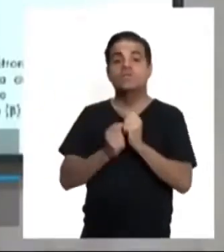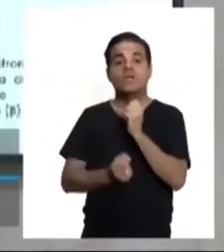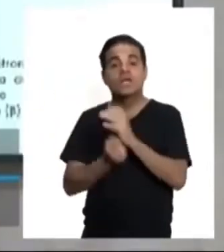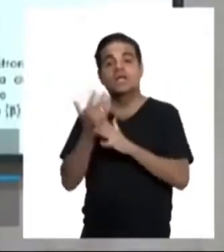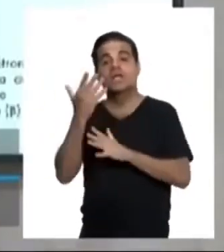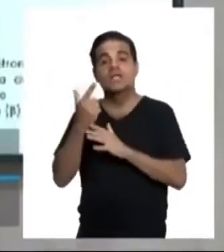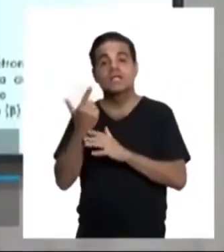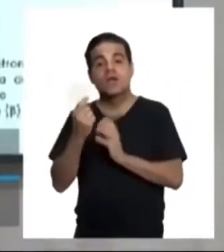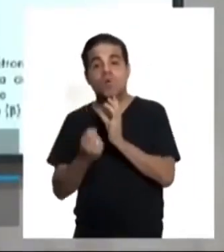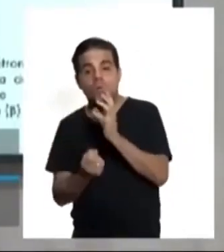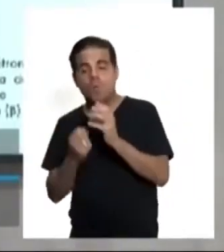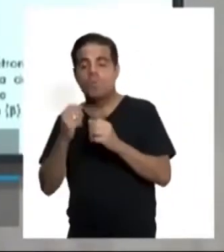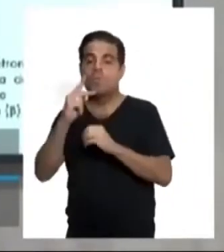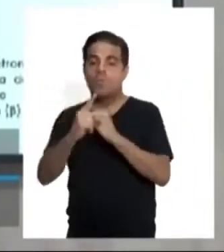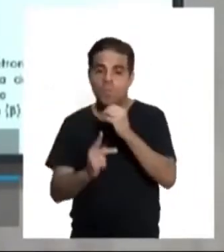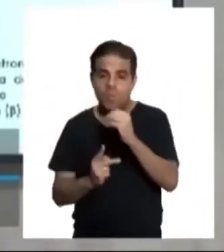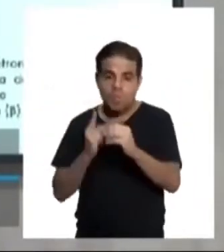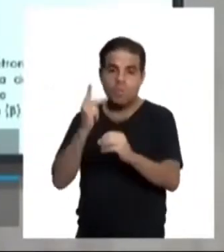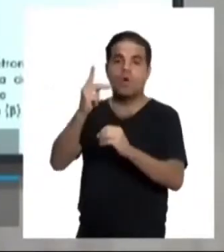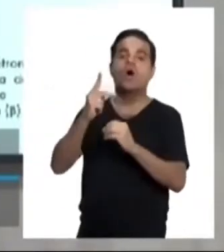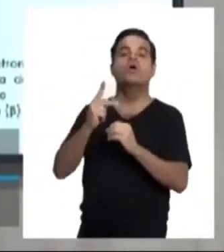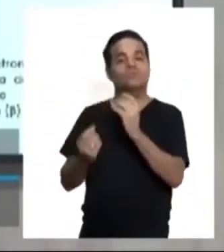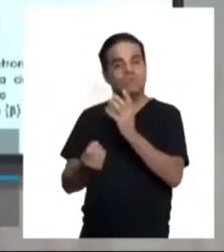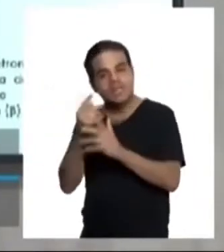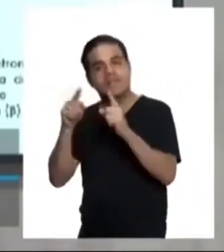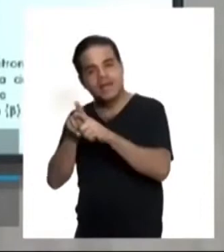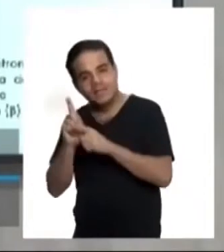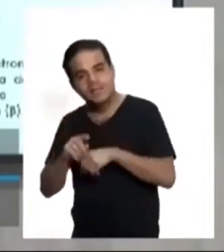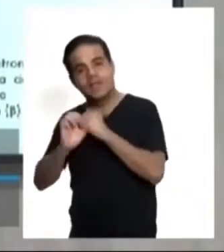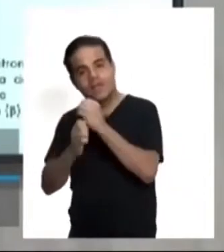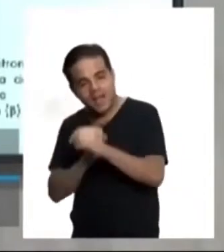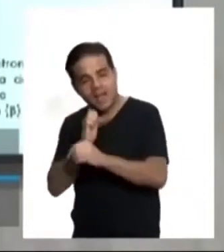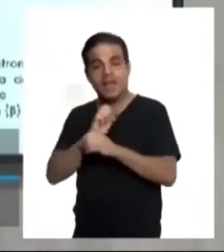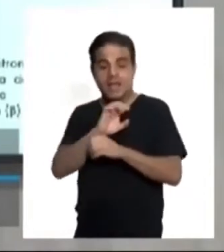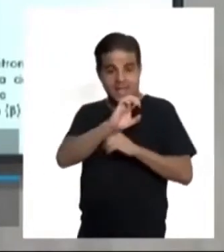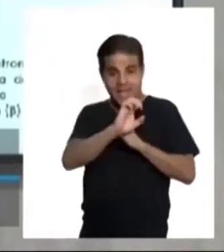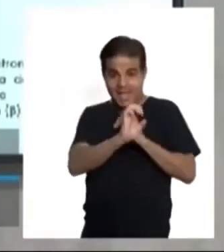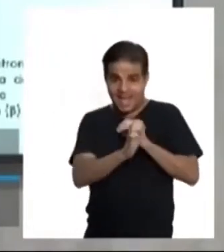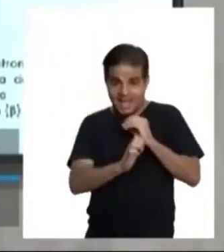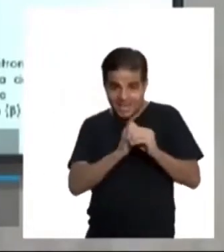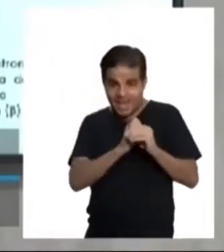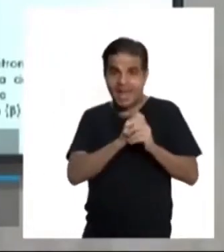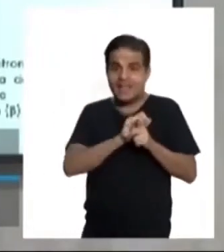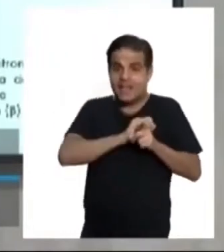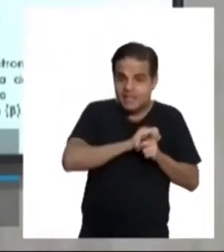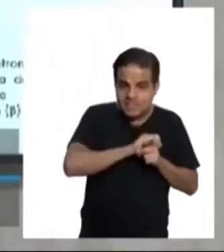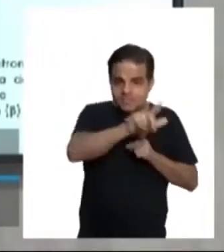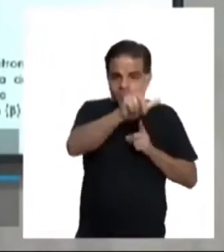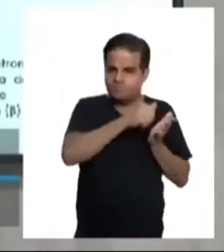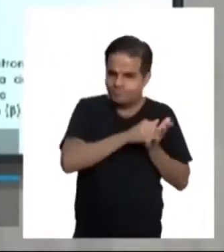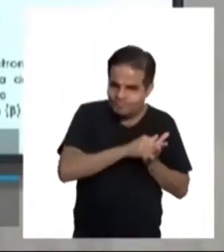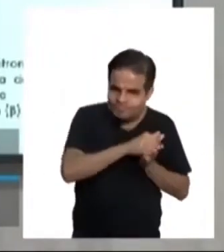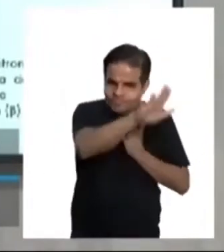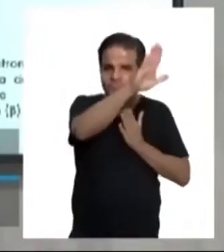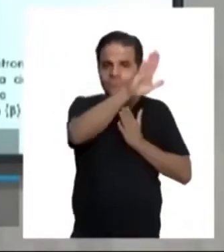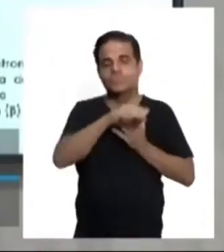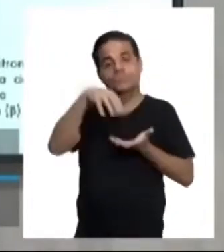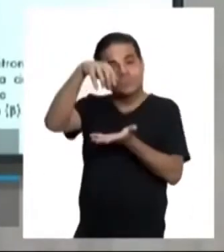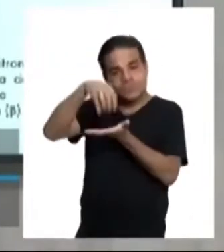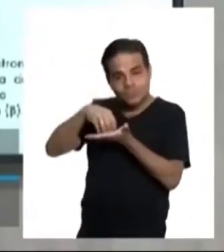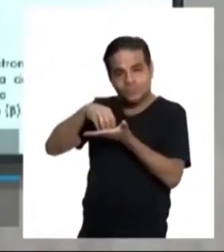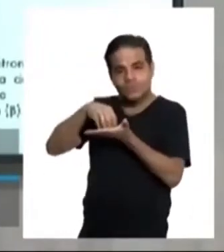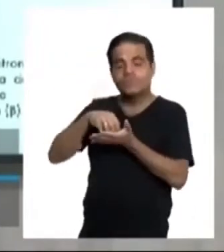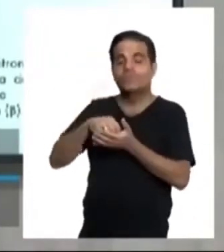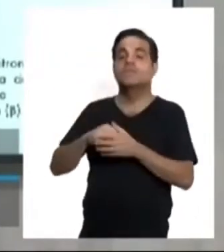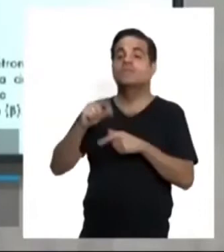um próton e um elétron. E esse elétron é expulso do núcleo. Então, na realidade, o